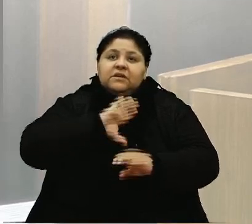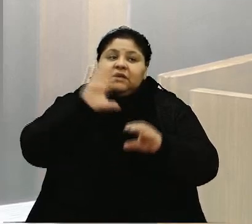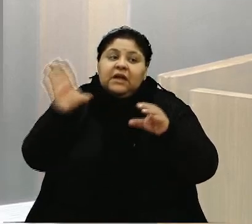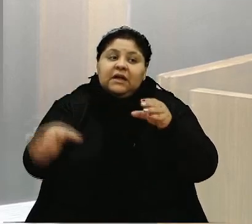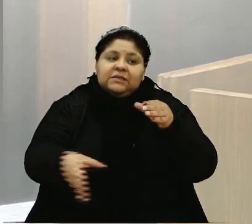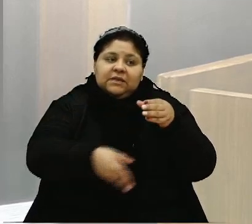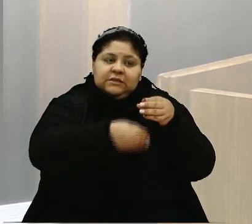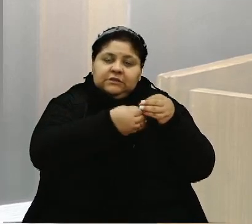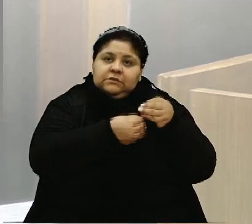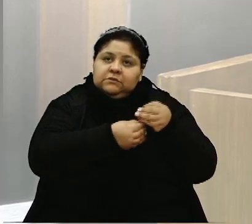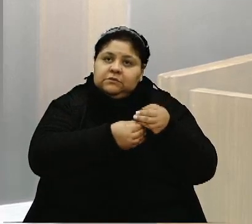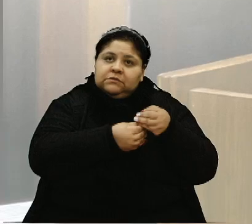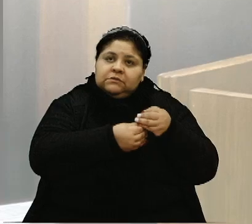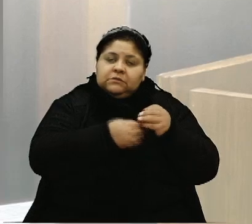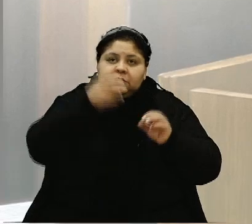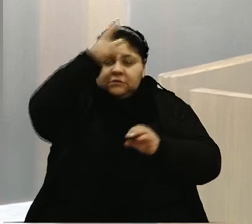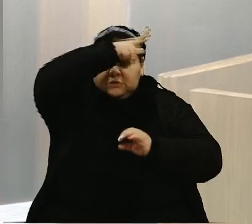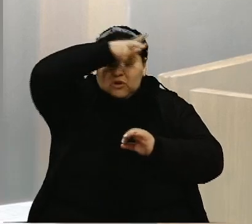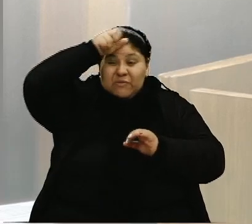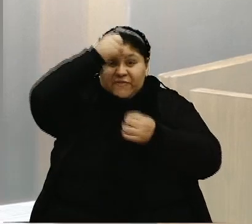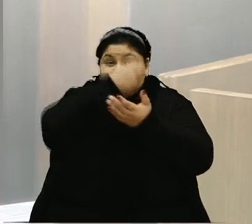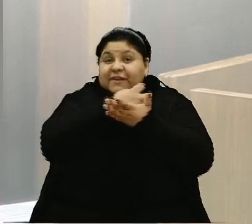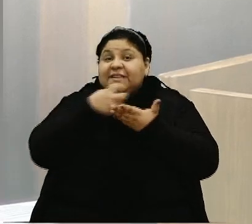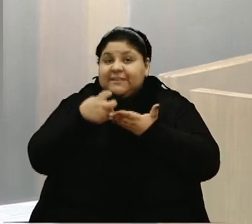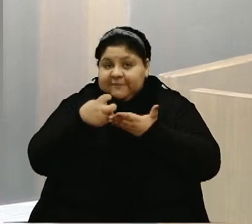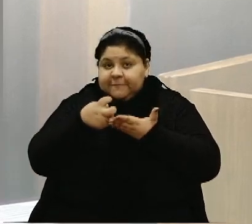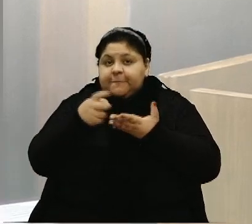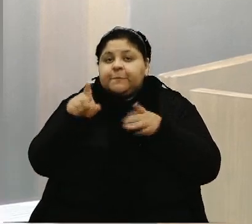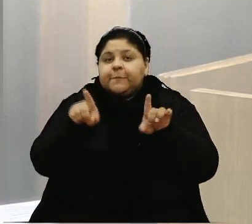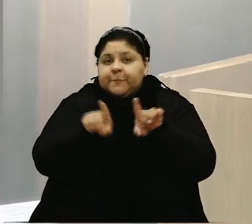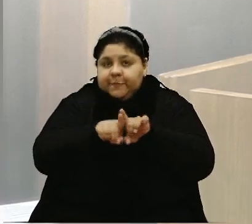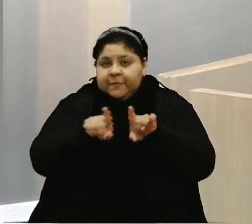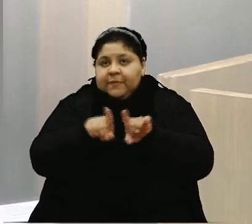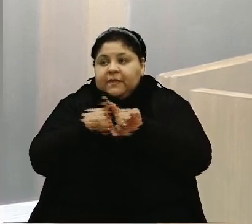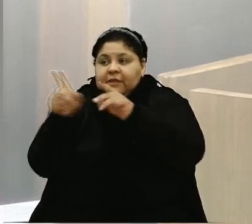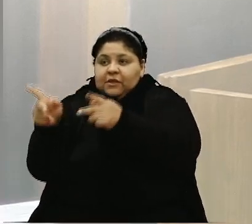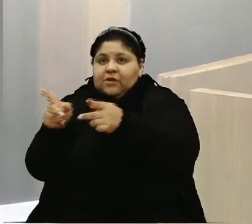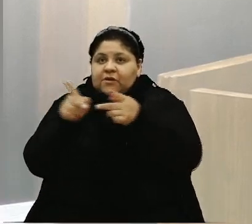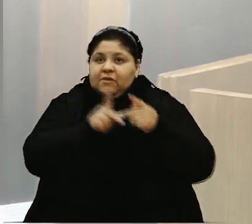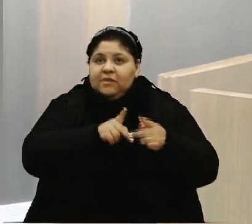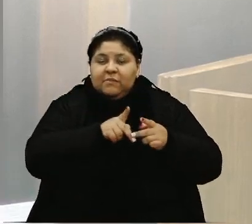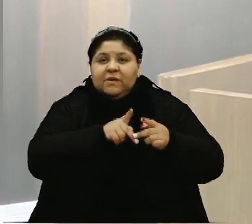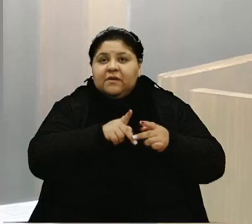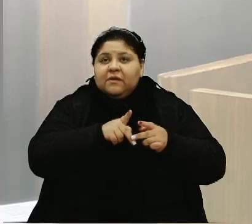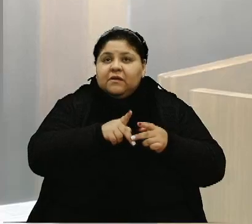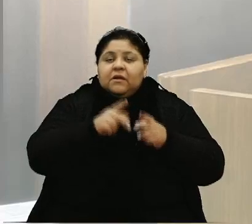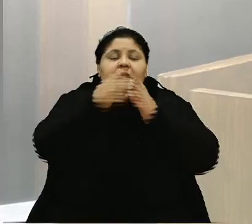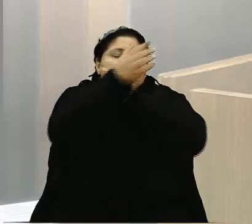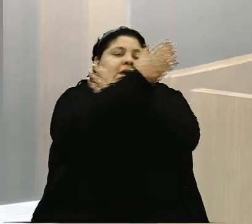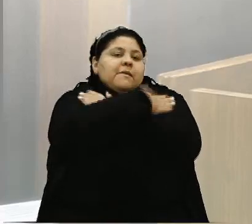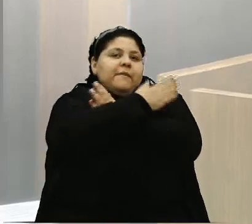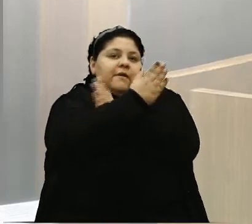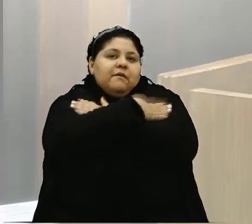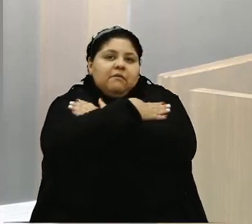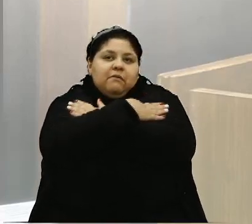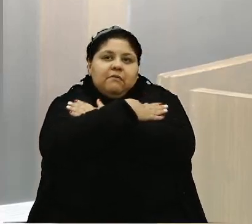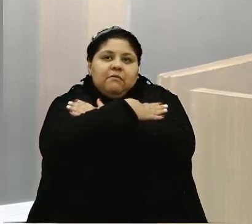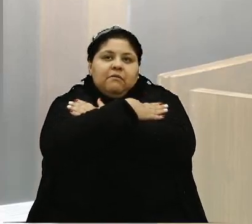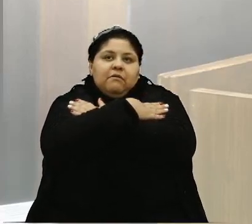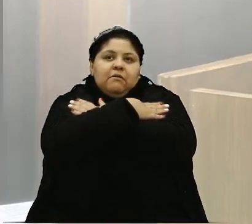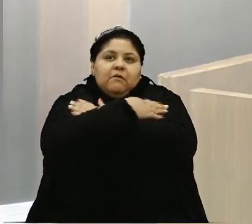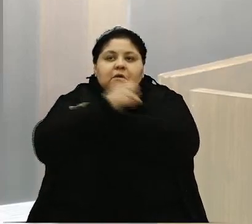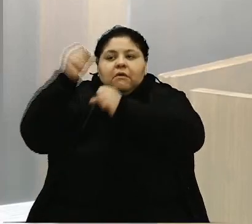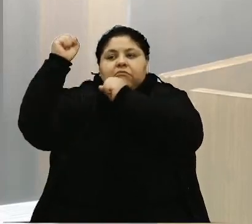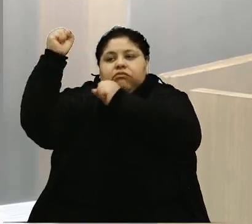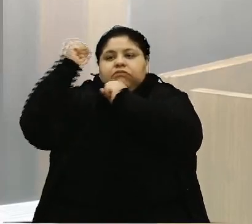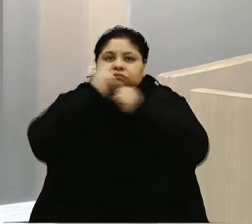do prefeito Cassado, que também foi lá ser ovacionado, abraçado, levantado pelo